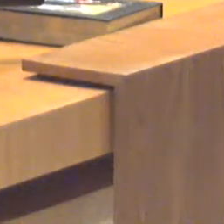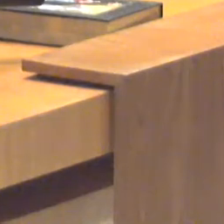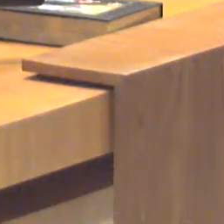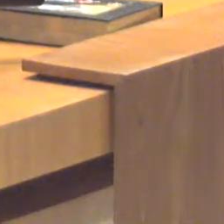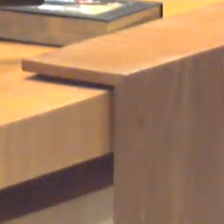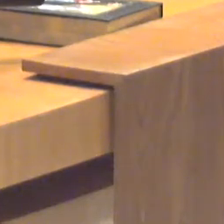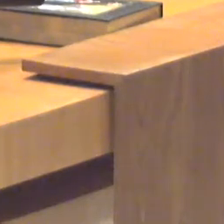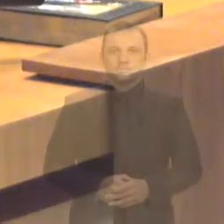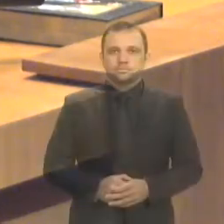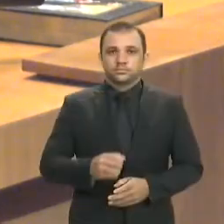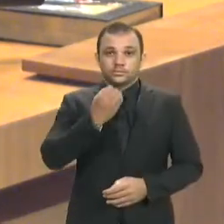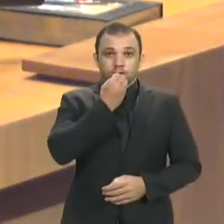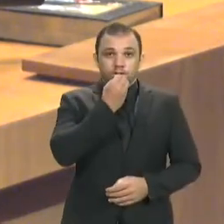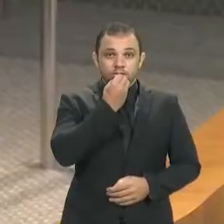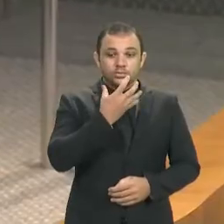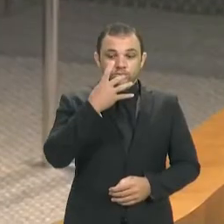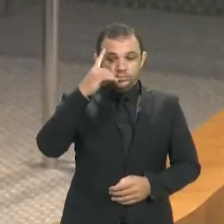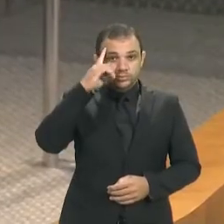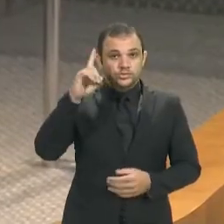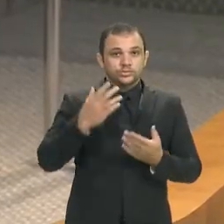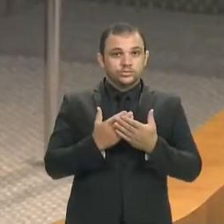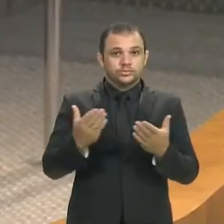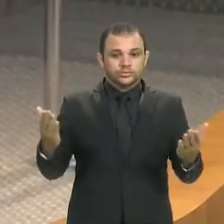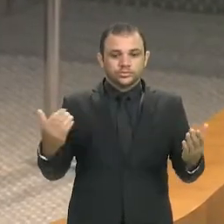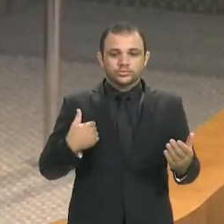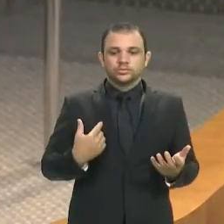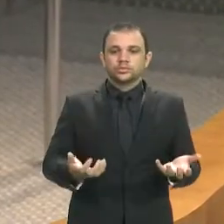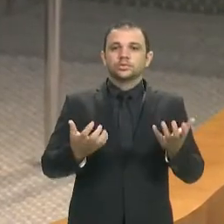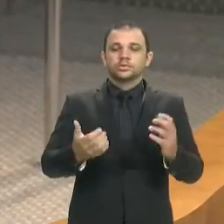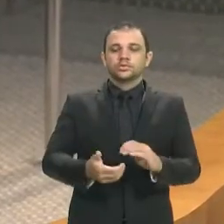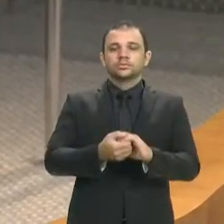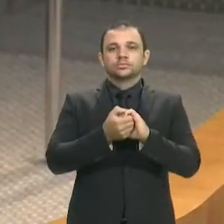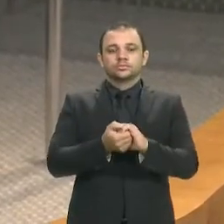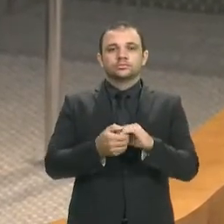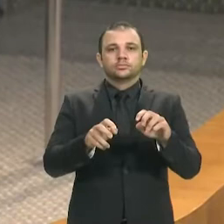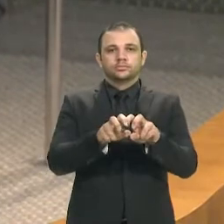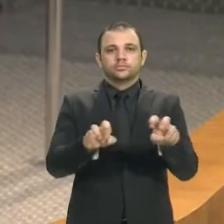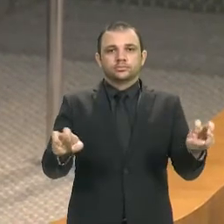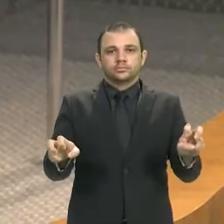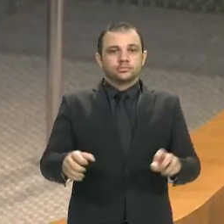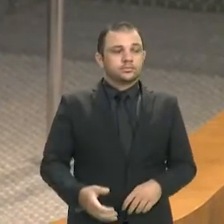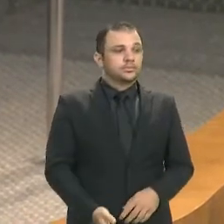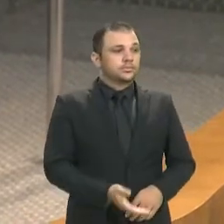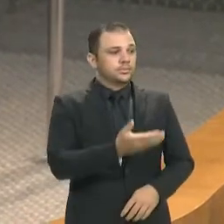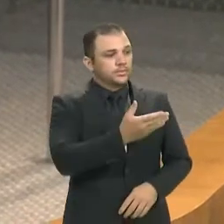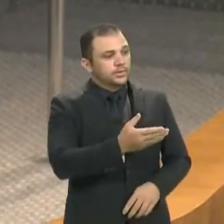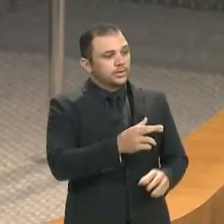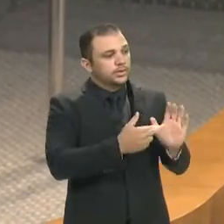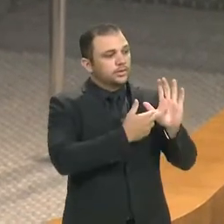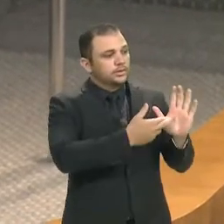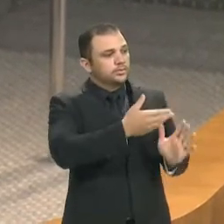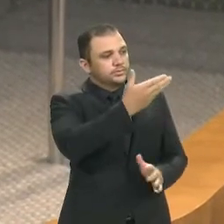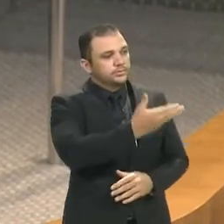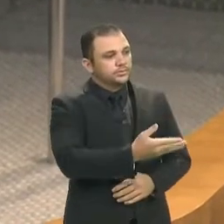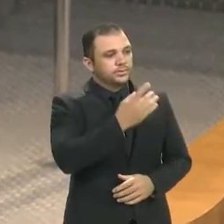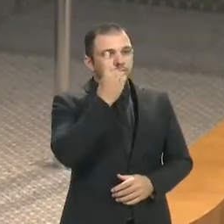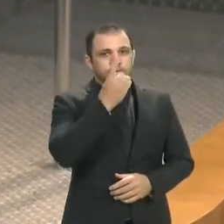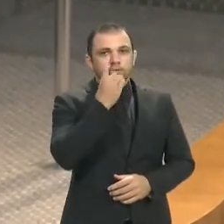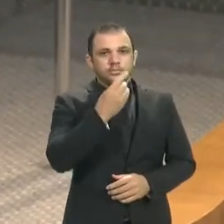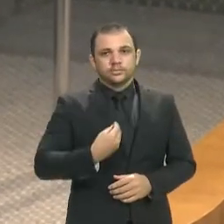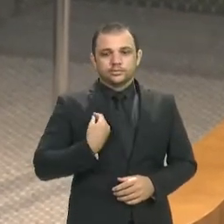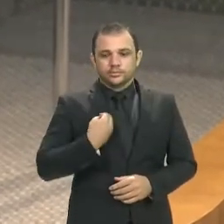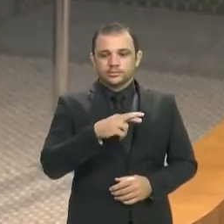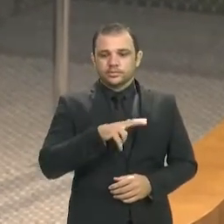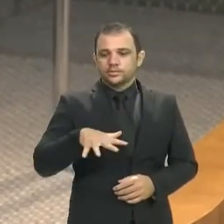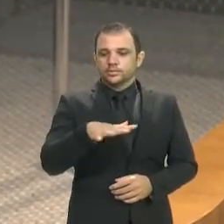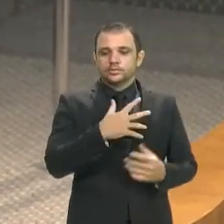Bom dia a todos. Gostaria de cumprimentar a mesa e do nome do deputado conterrâneo, meu amigo Zito